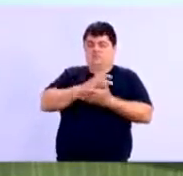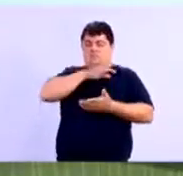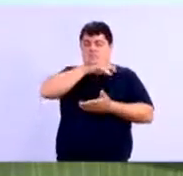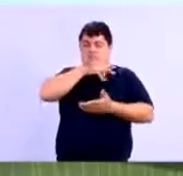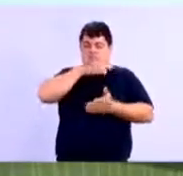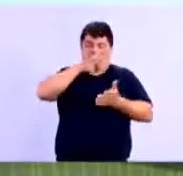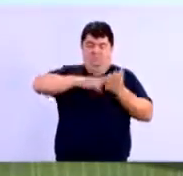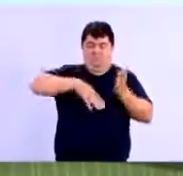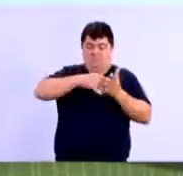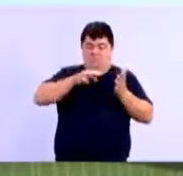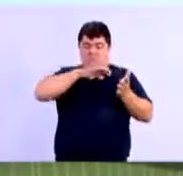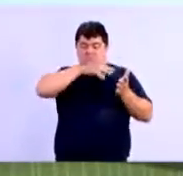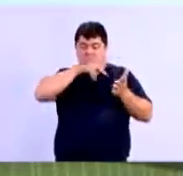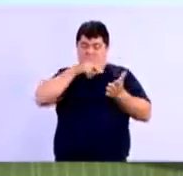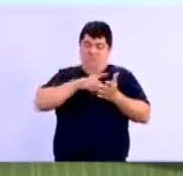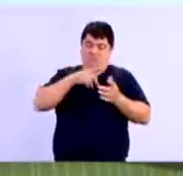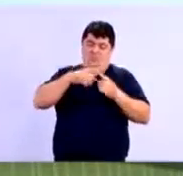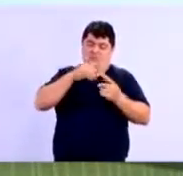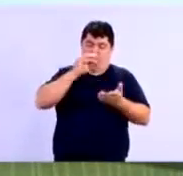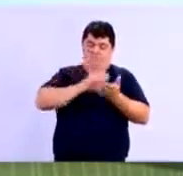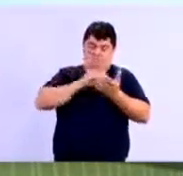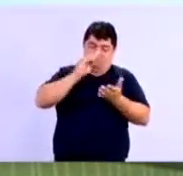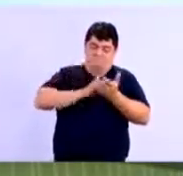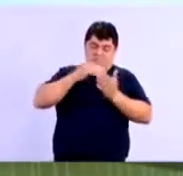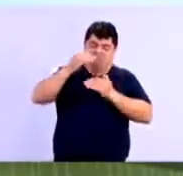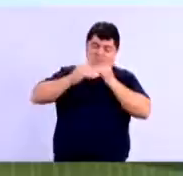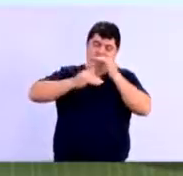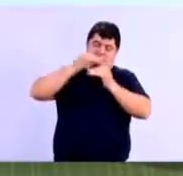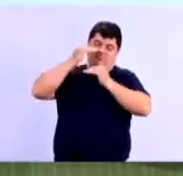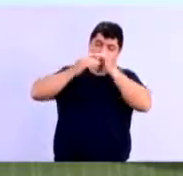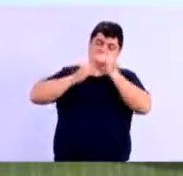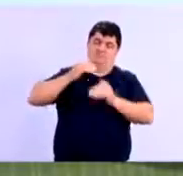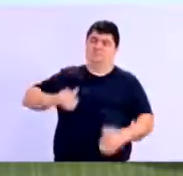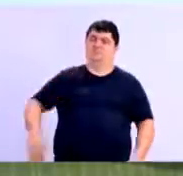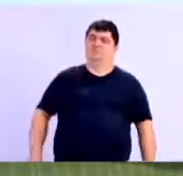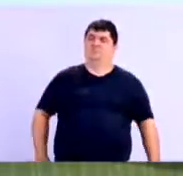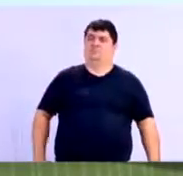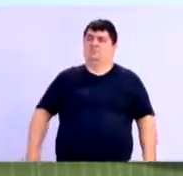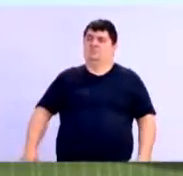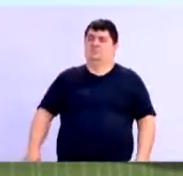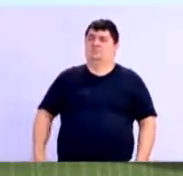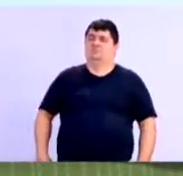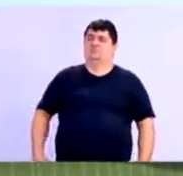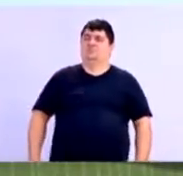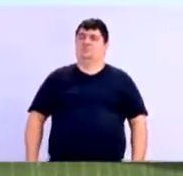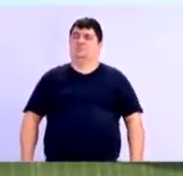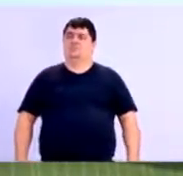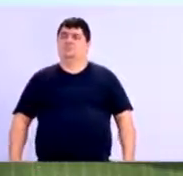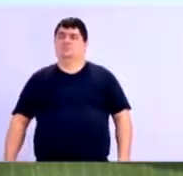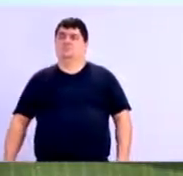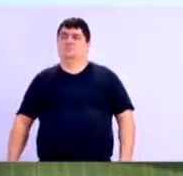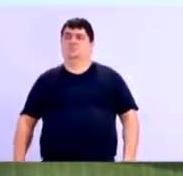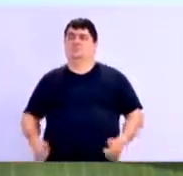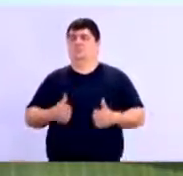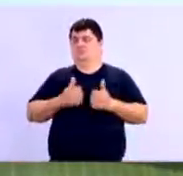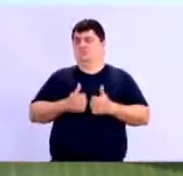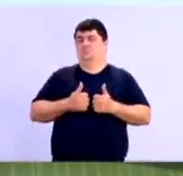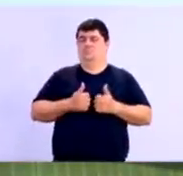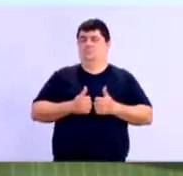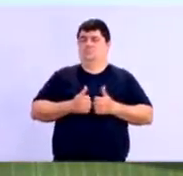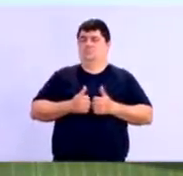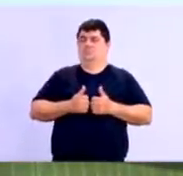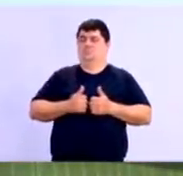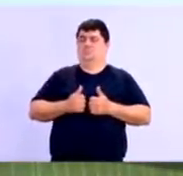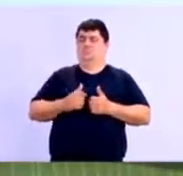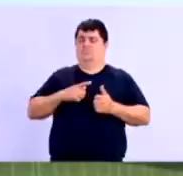horríveis índices de liquidez, horríveis índices de endividamento. Beleza? Então, assim, eles